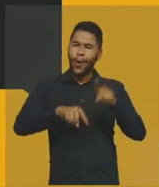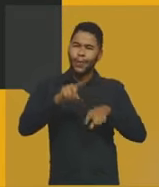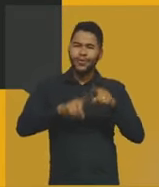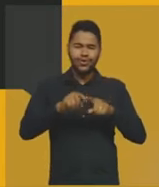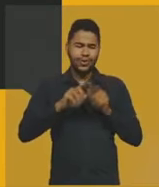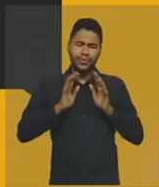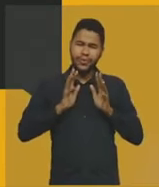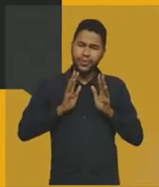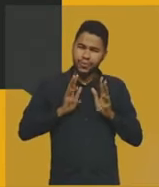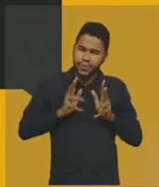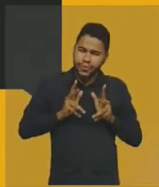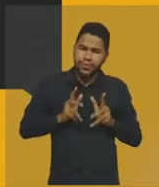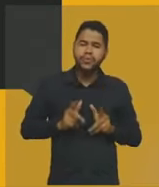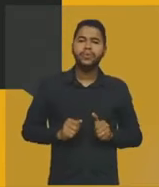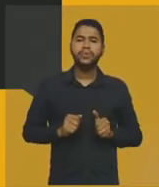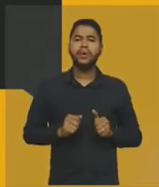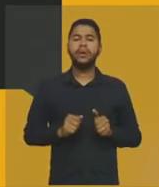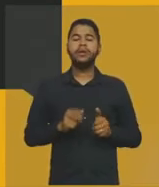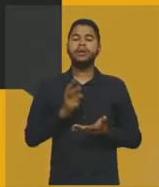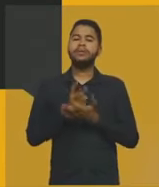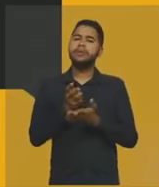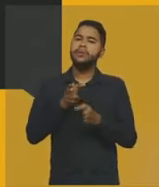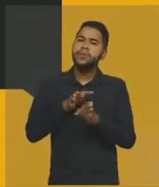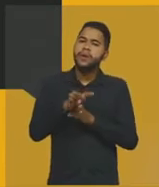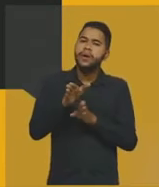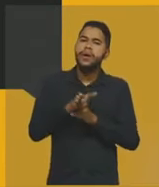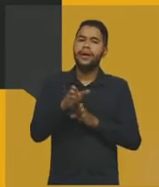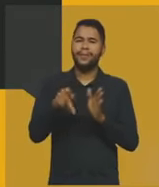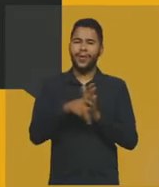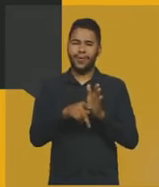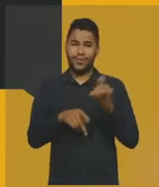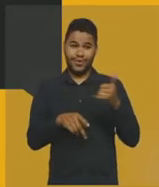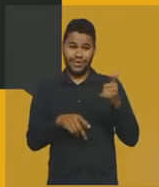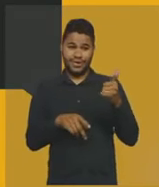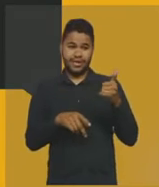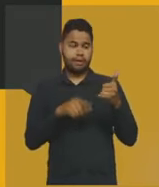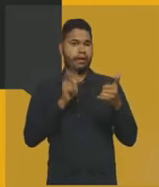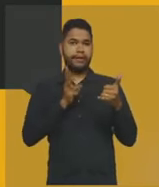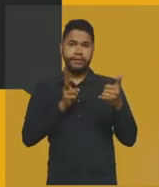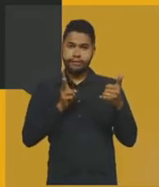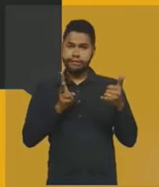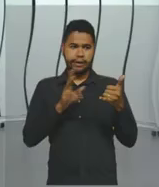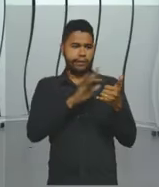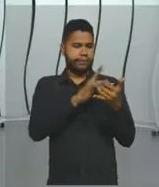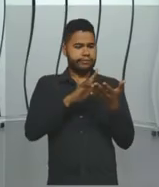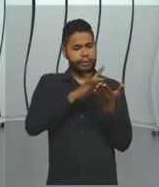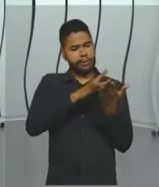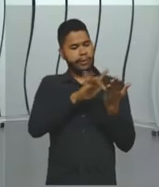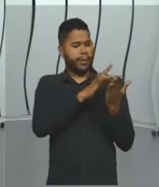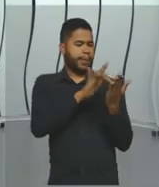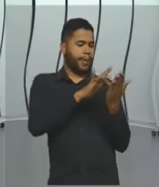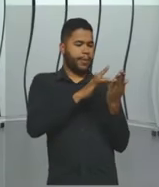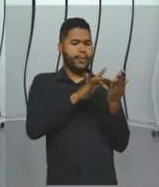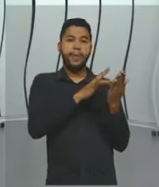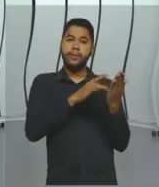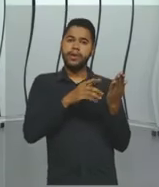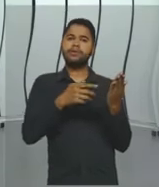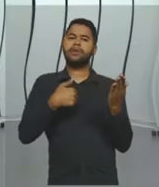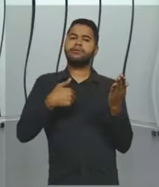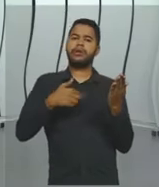limpar todos os objetos. Eu sempre dou a dica do smartphone, que é aquele objeto que está sempre nas nossas mãos, aonde a gente vai,